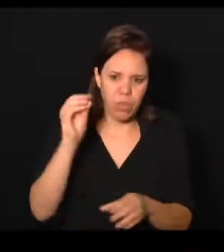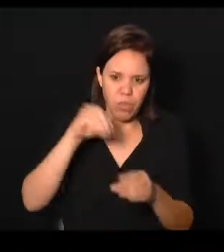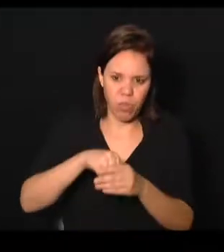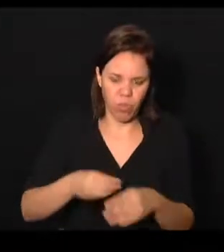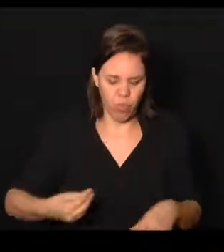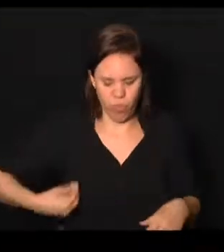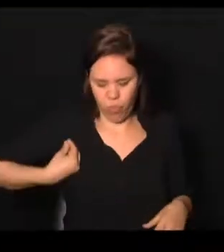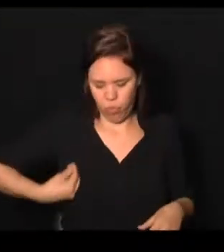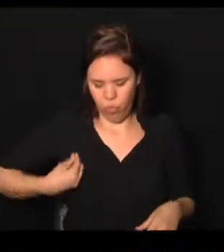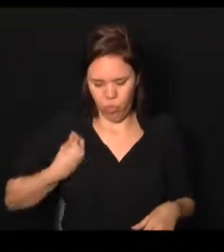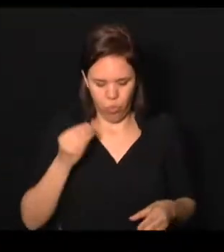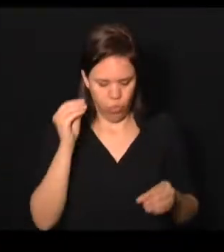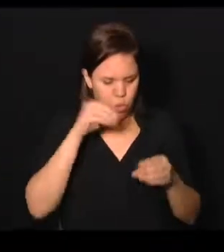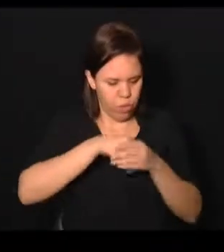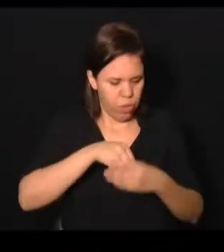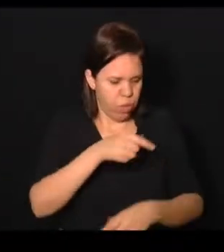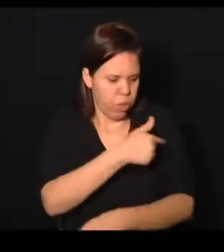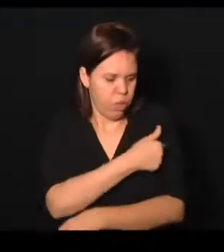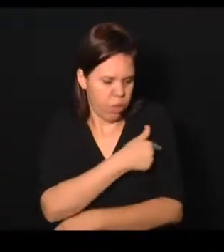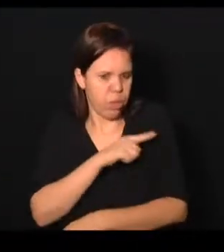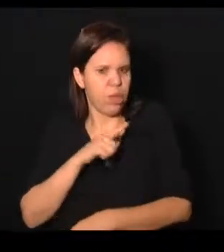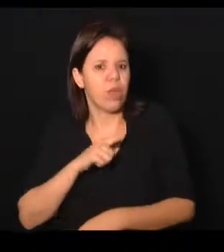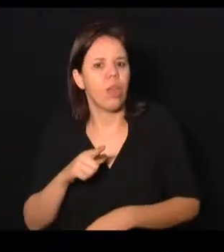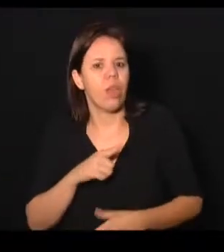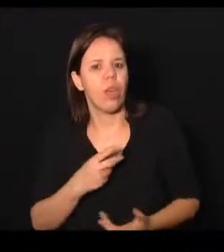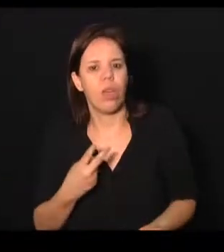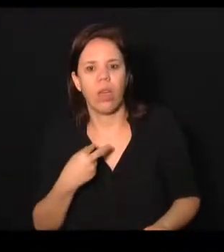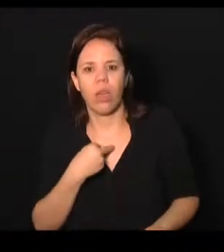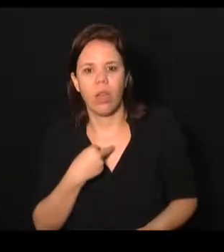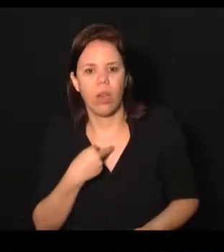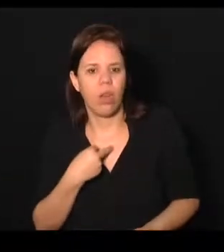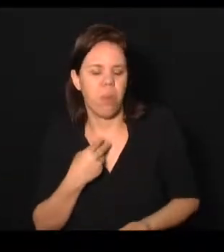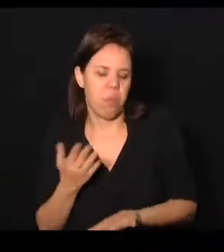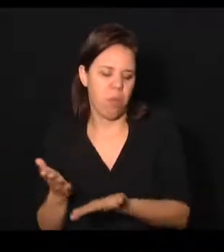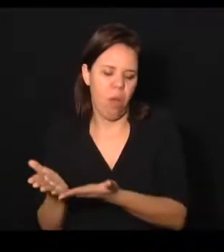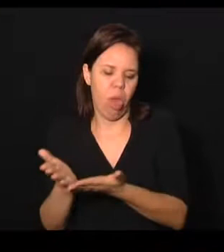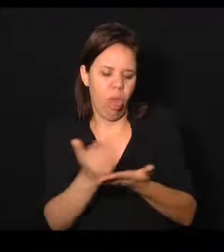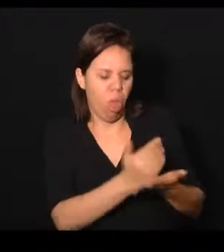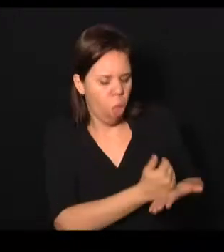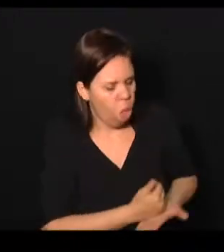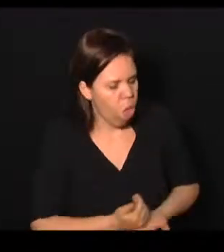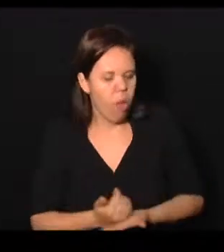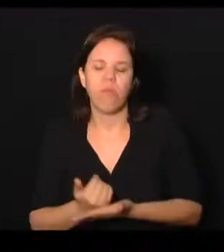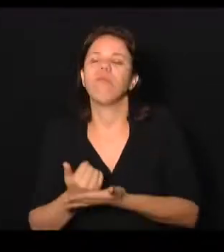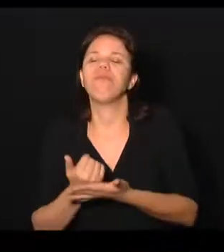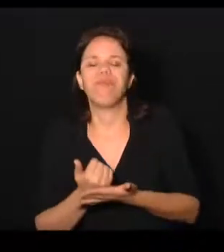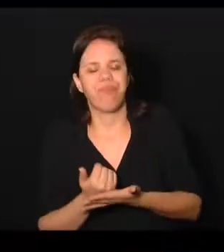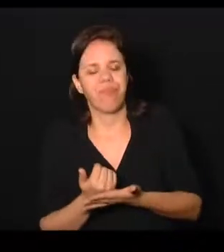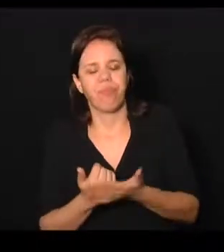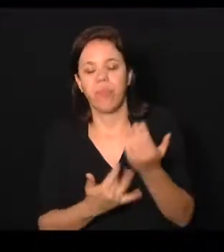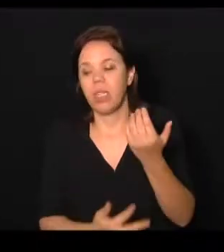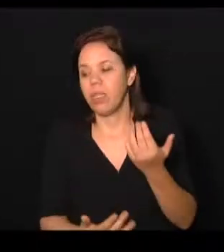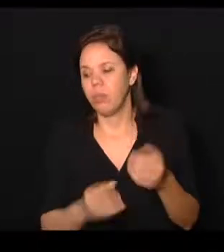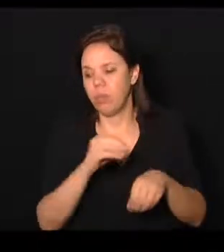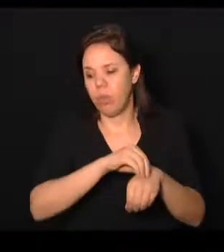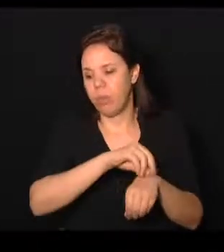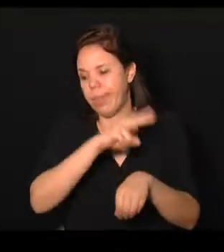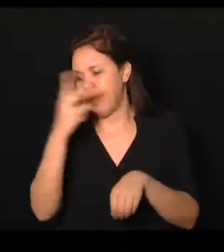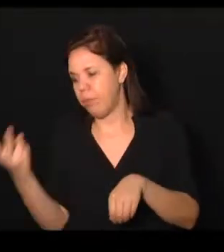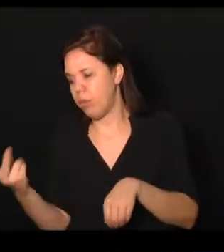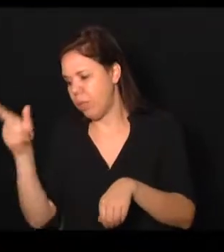E aí tem todo um mecanismo imunológico que eu não posso colher sangue para passar para outra pessoa durante esse período.